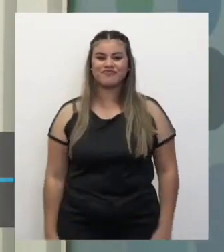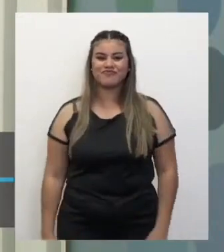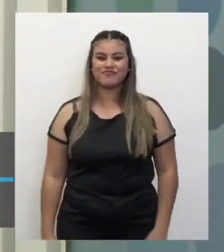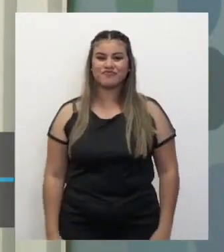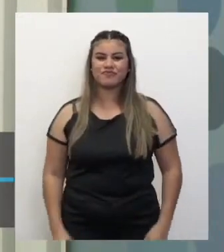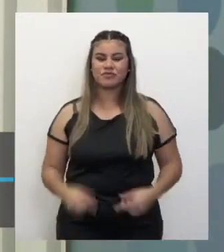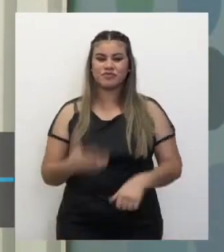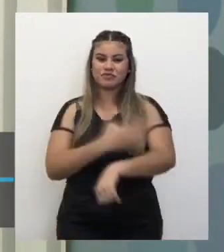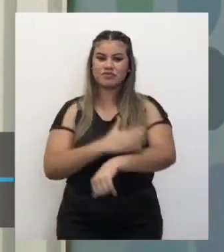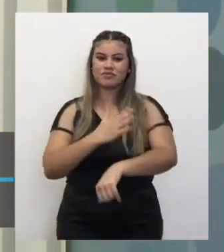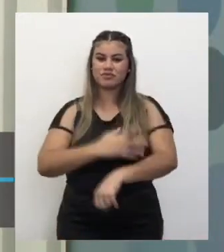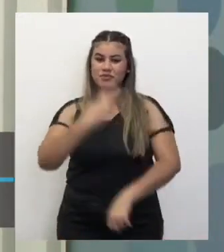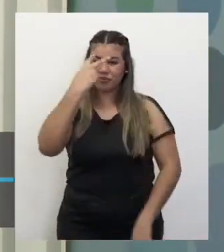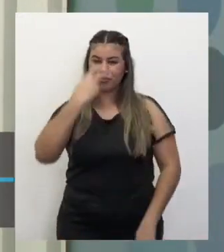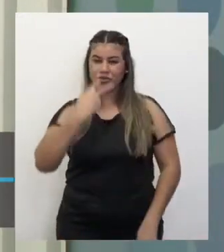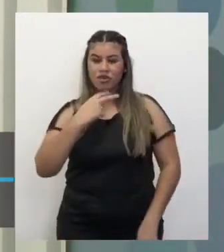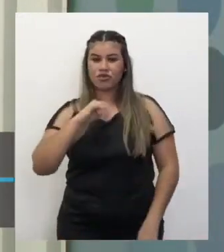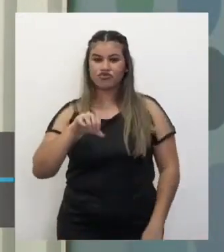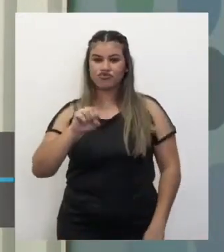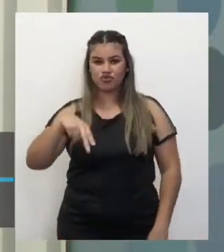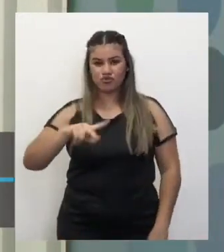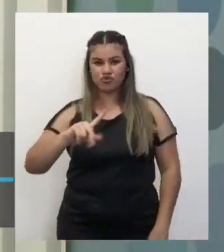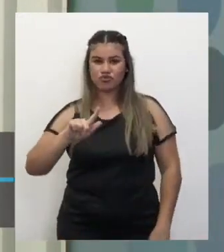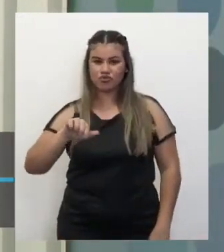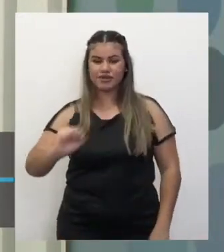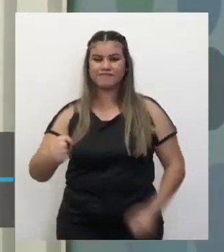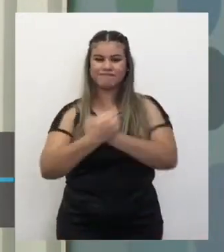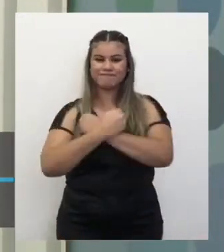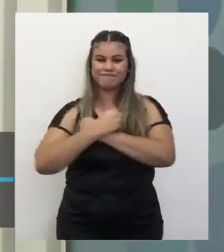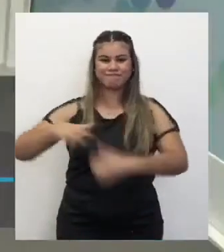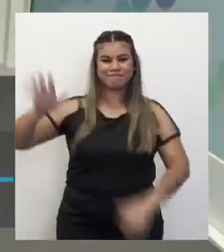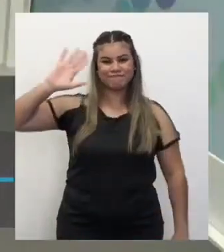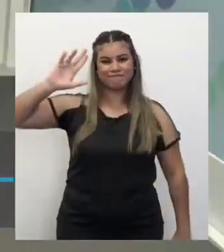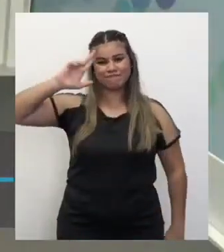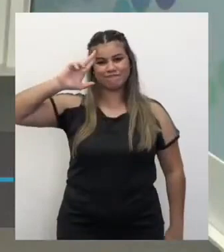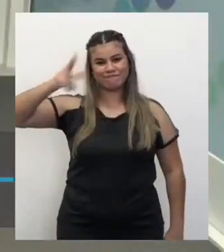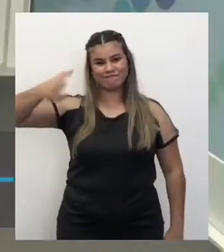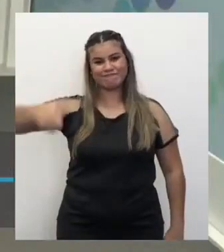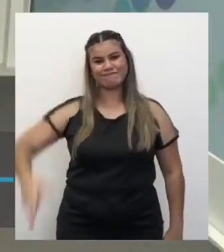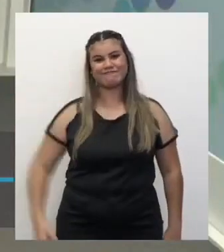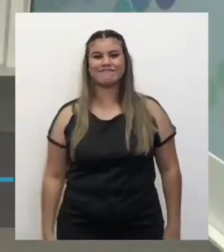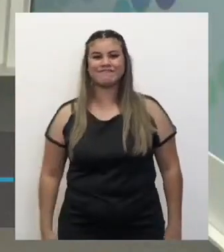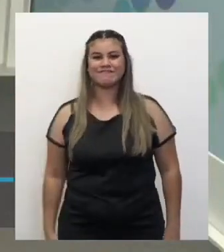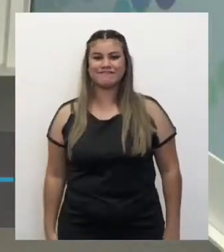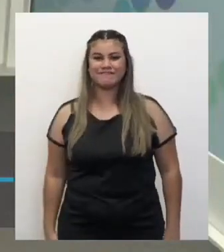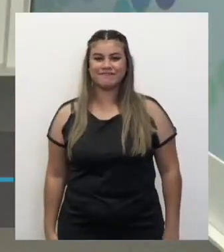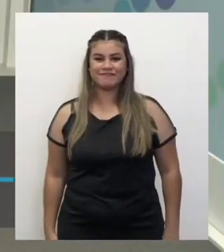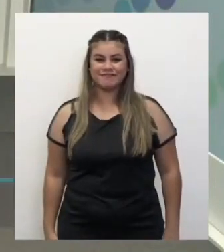cegueira e o John Green. Gente, leiam muito, um abraço, tchau, tchau. Tchau, tchau, gente.